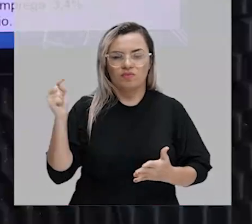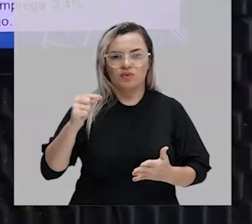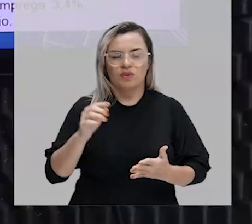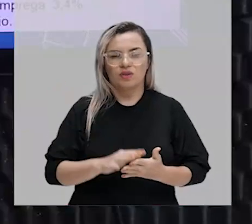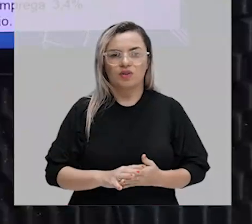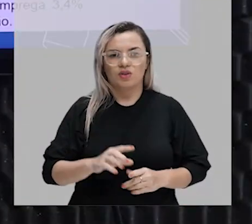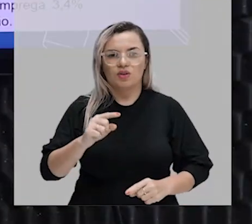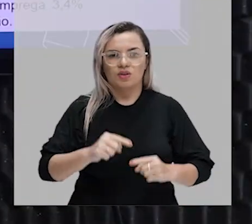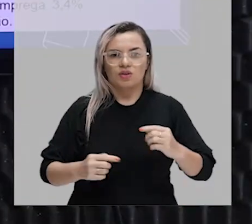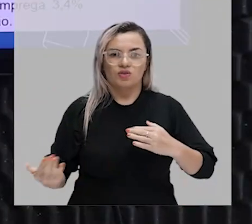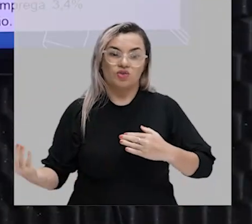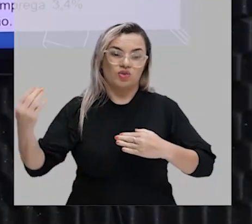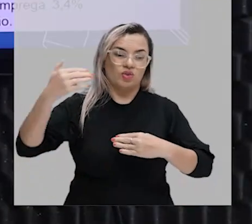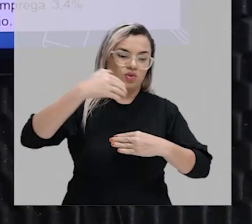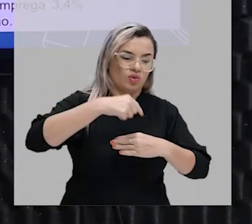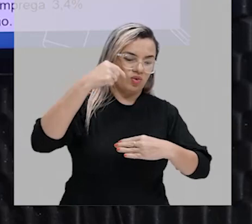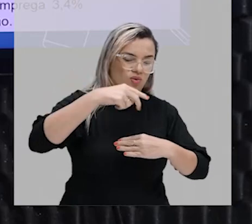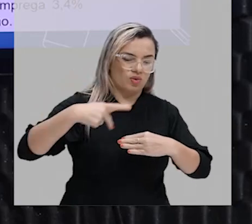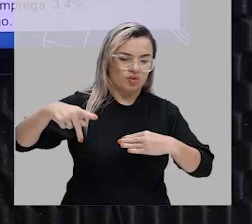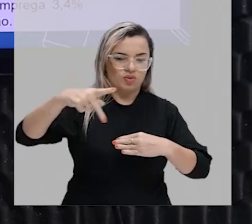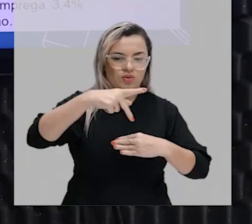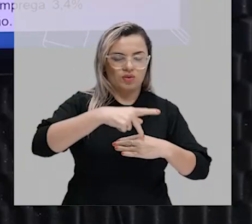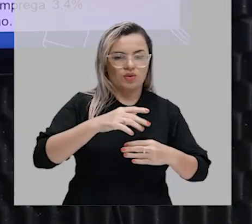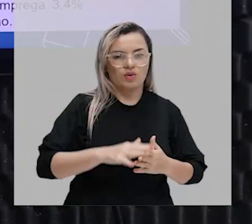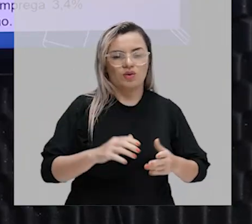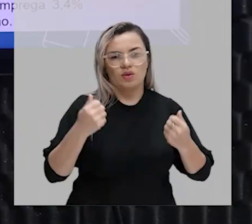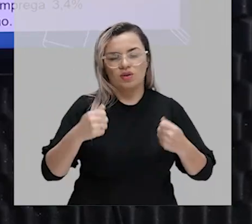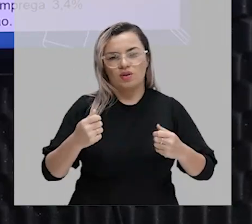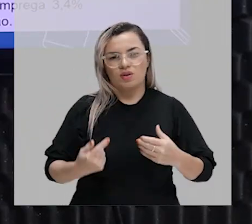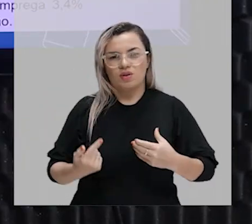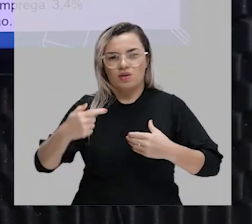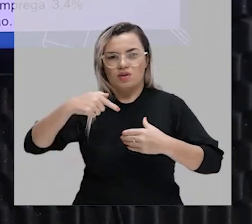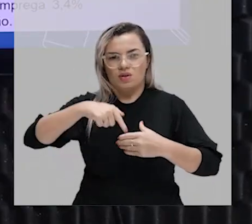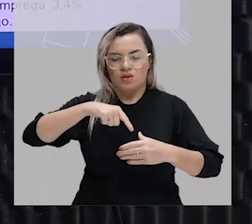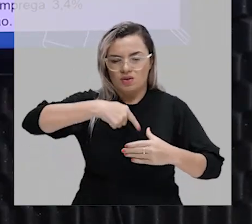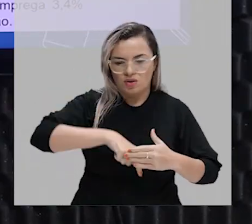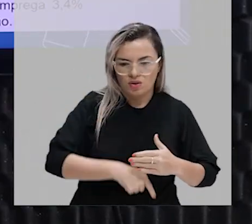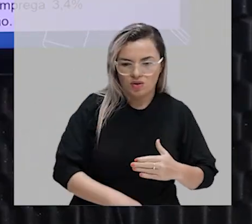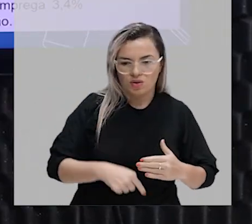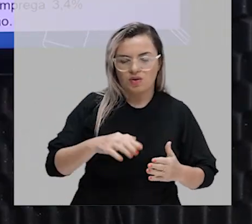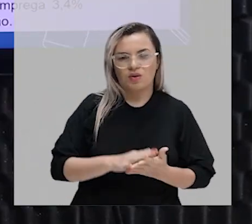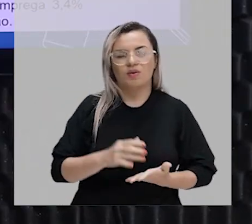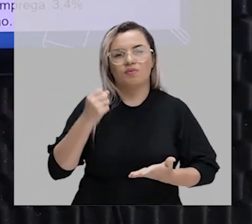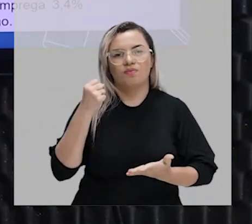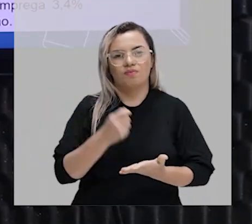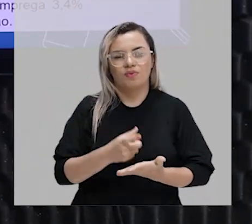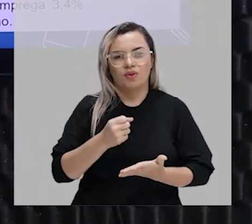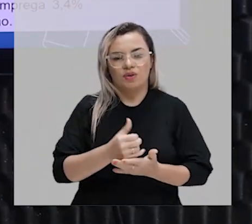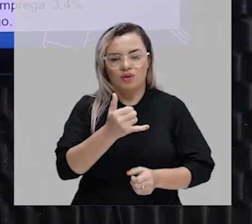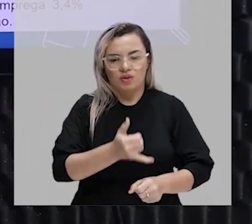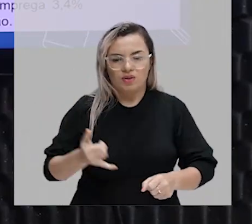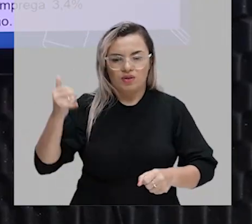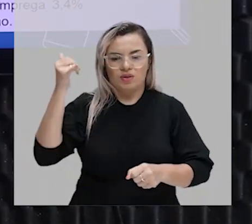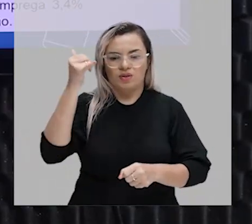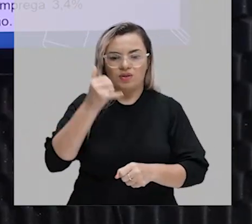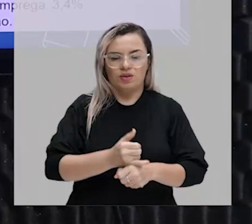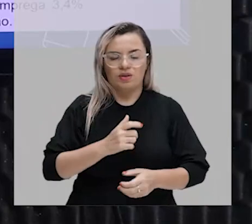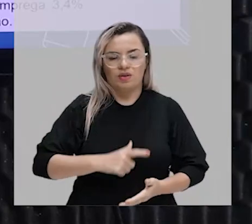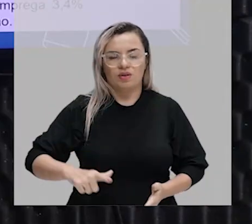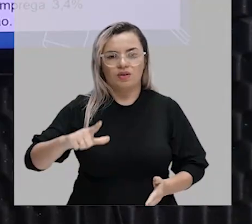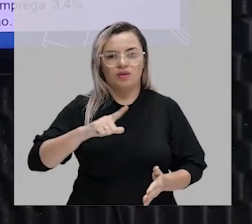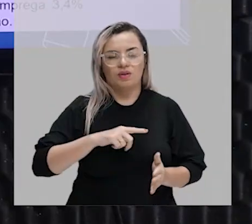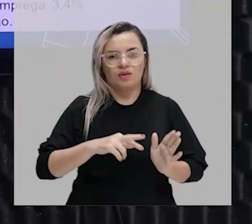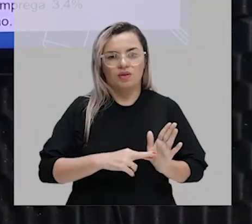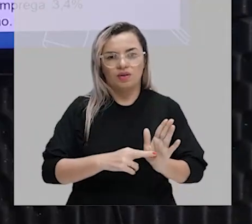de matéria-prima, de commodities, tá certo? O Japão precisa de muito petróleo, precisa comprar petróleo, ferro, tá? Mas ele vai ter um